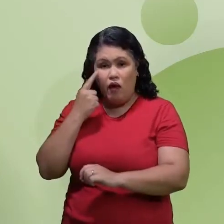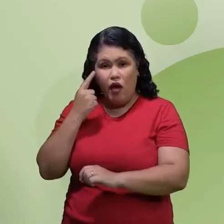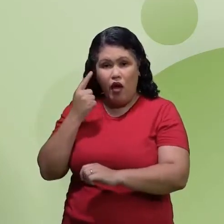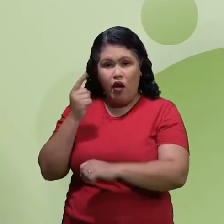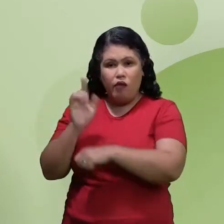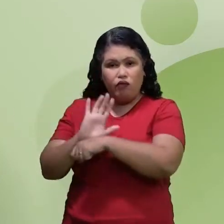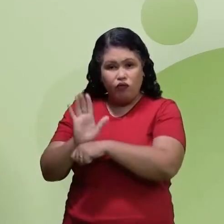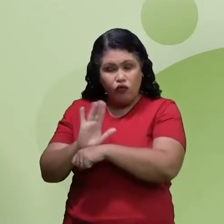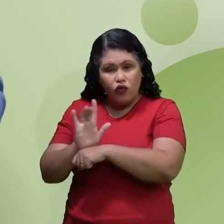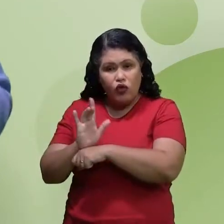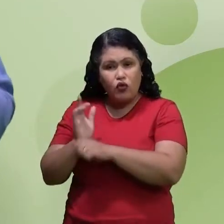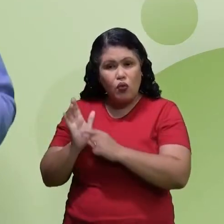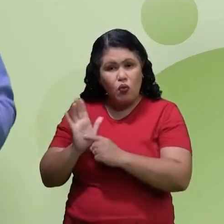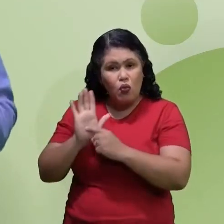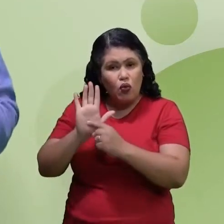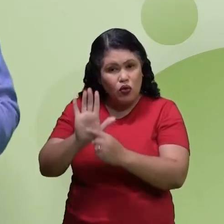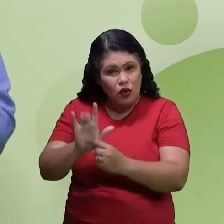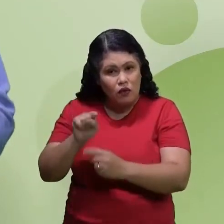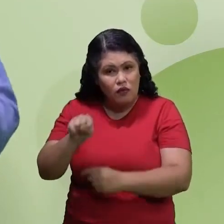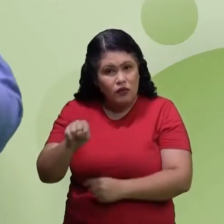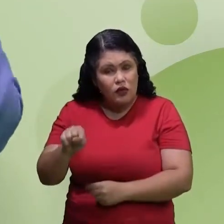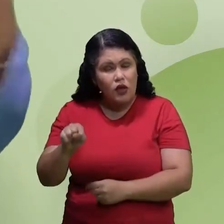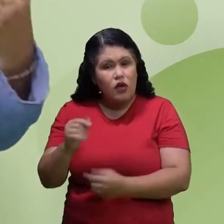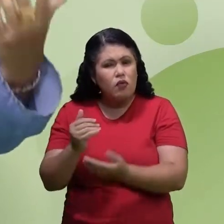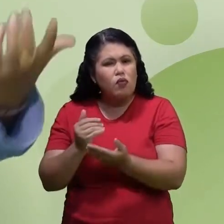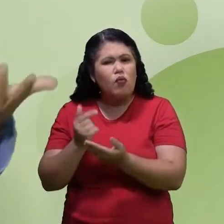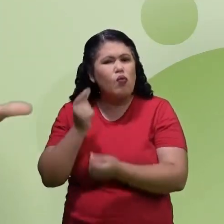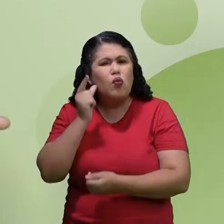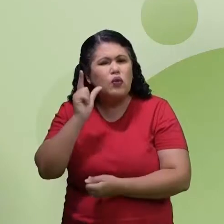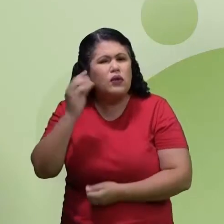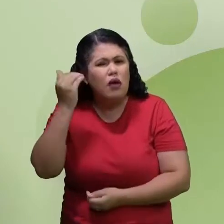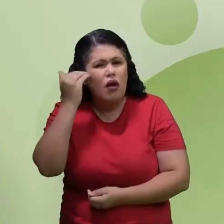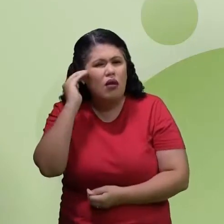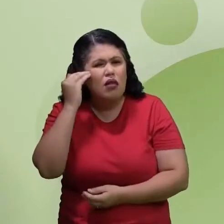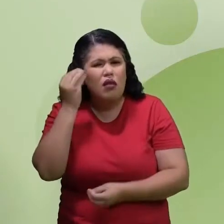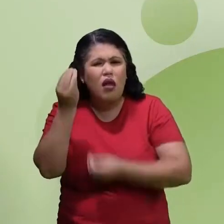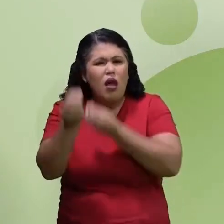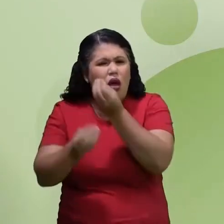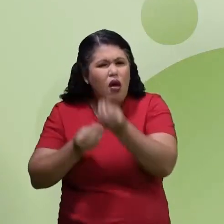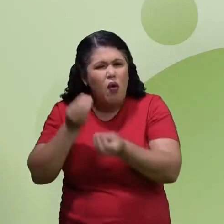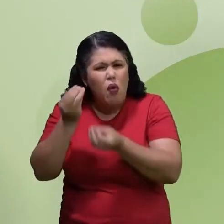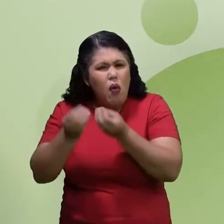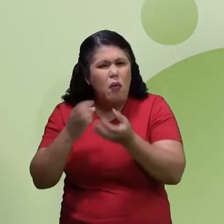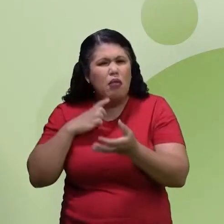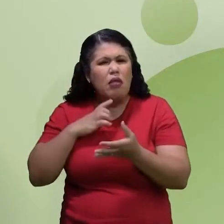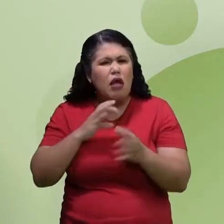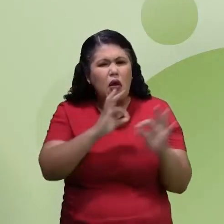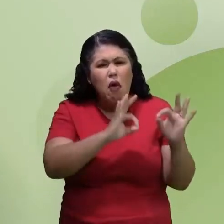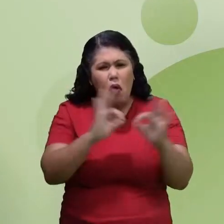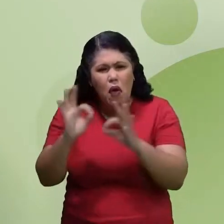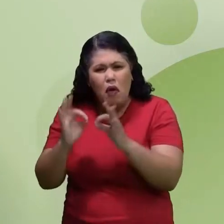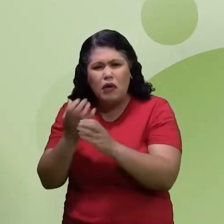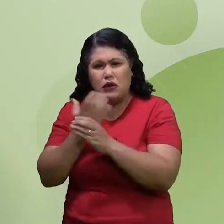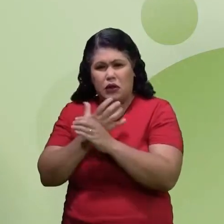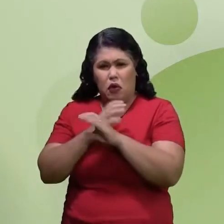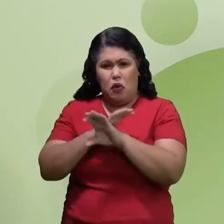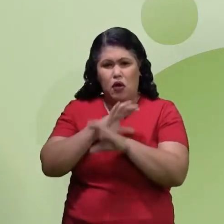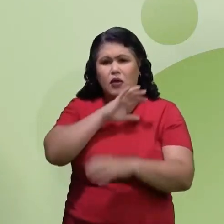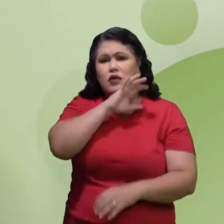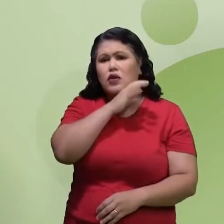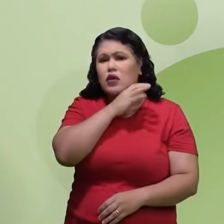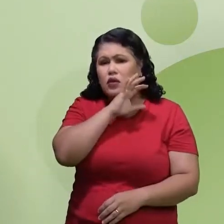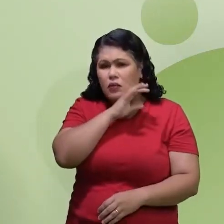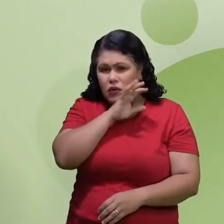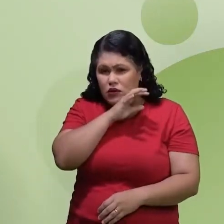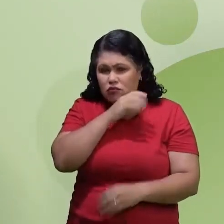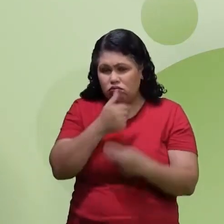que vocês possam entender o que a gente vai considerar dentro dessas classificações, tá bom? Para estudar esses